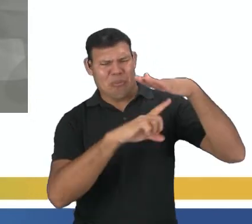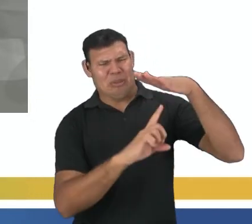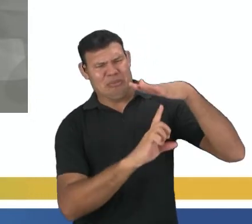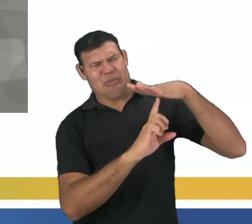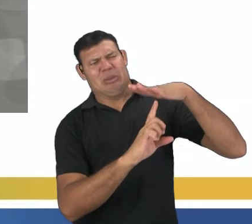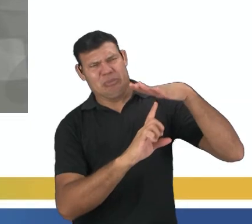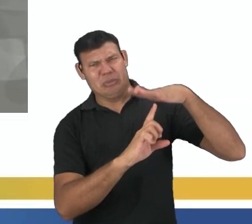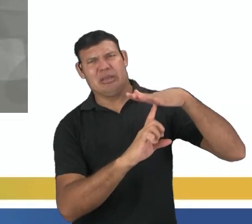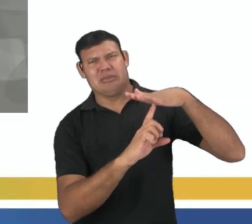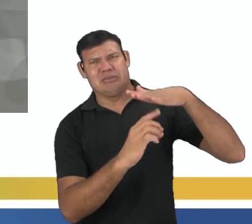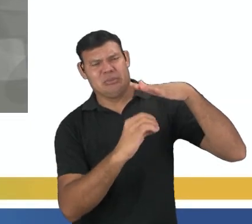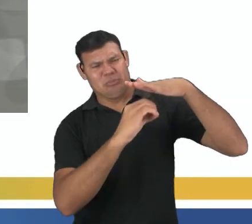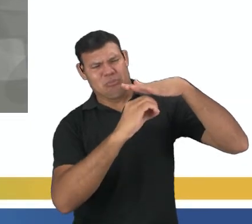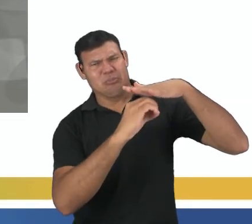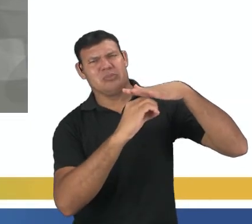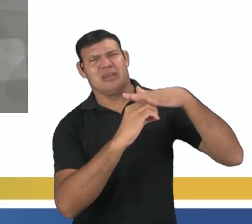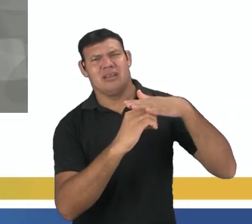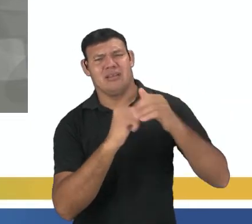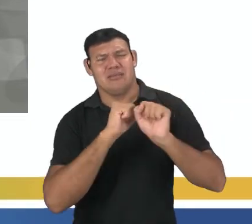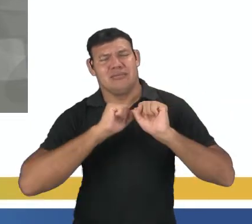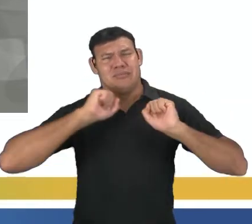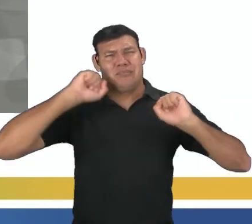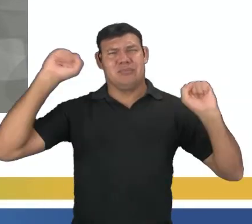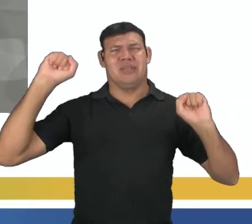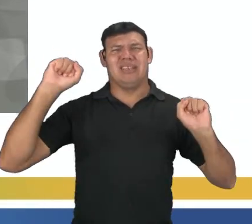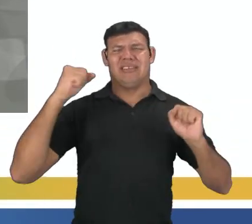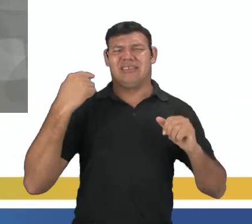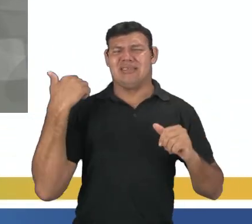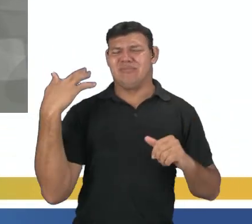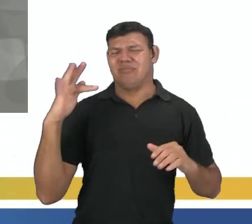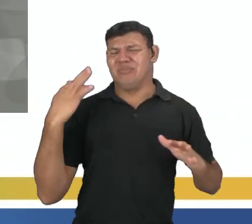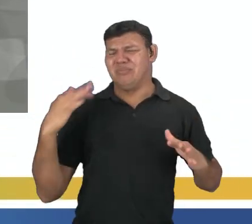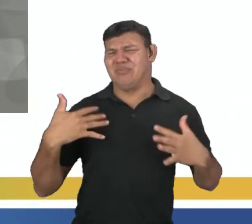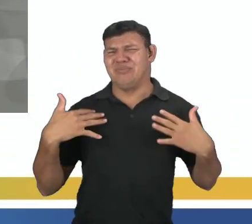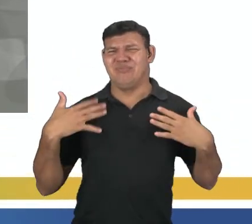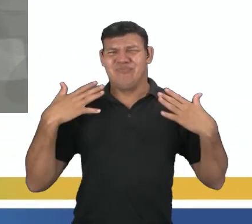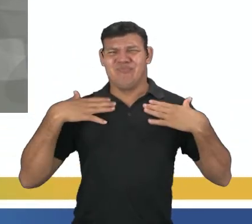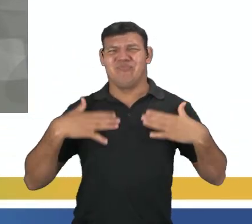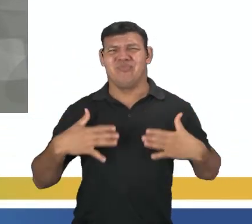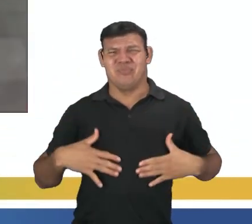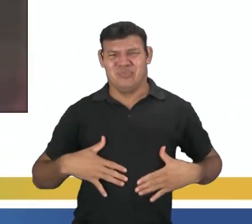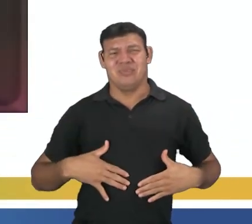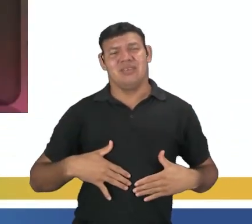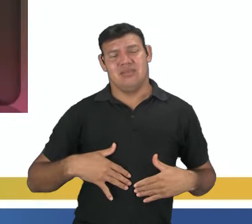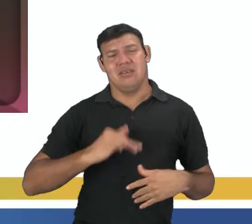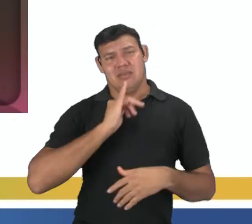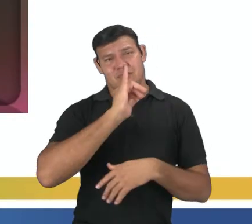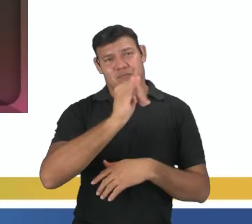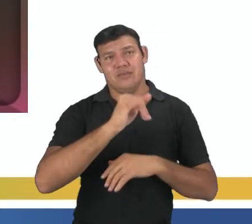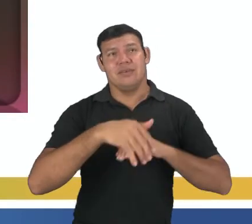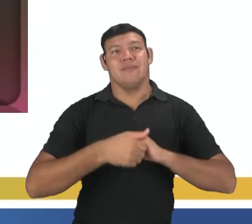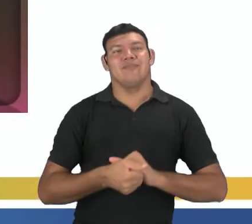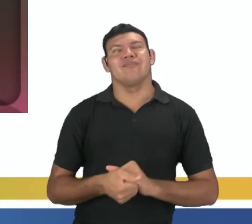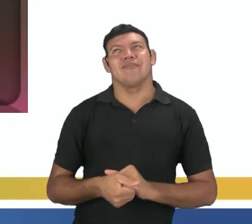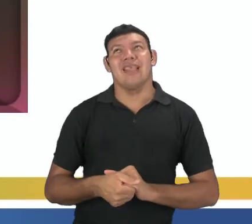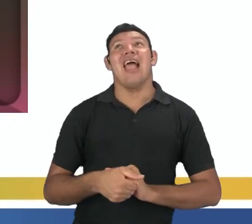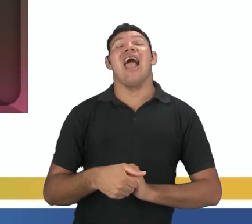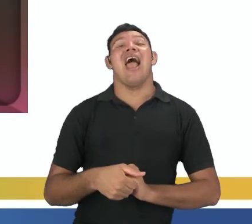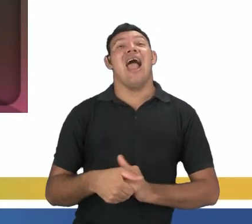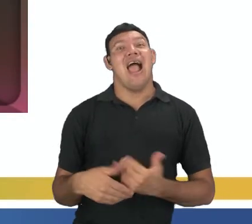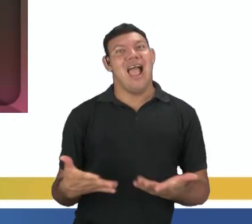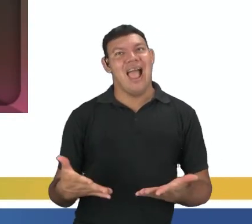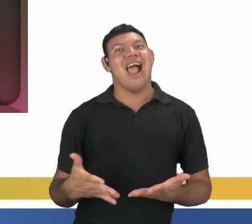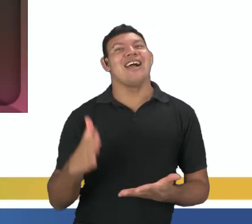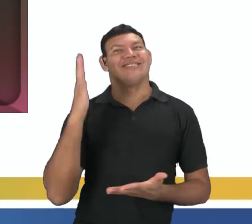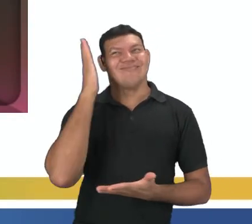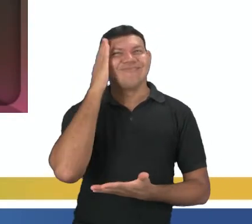na cama. E hoje, ao acordar, meu corpo doía por conta disso, disse ela. Esse foi exatamente o sinal